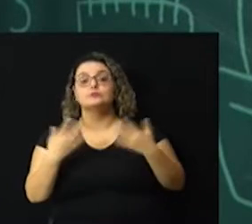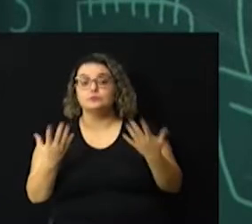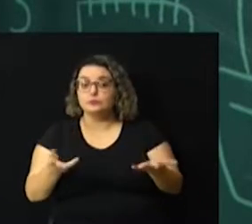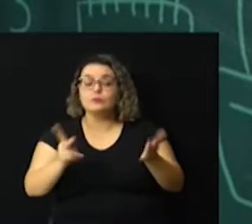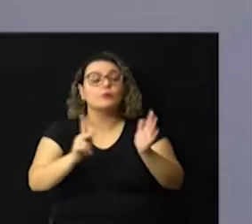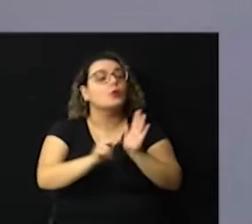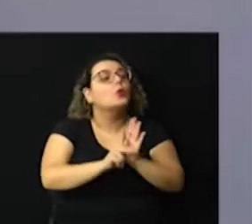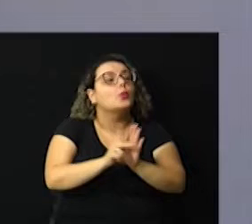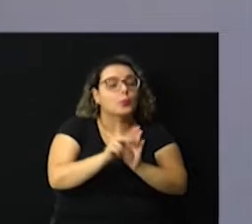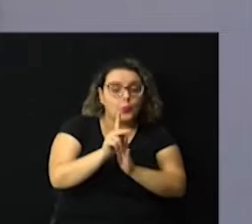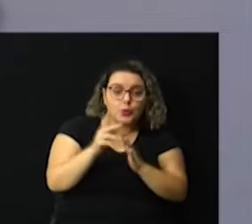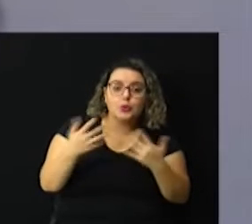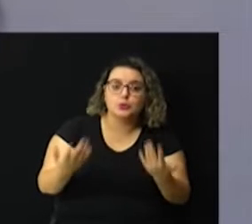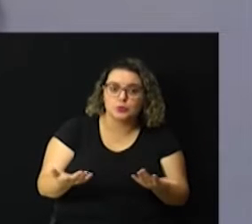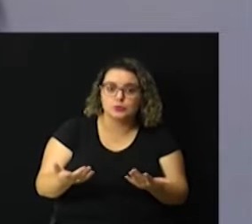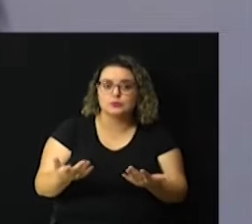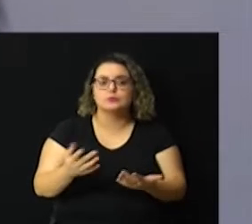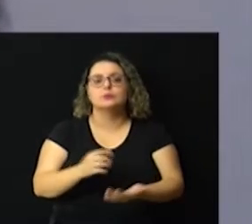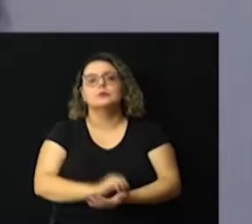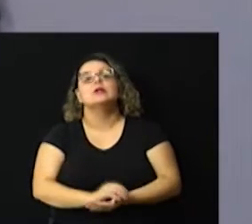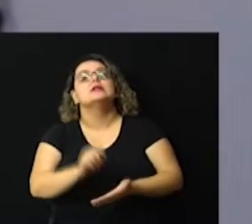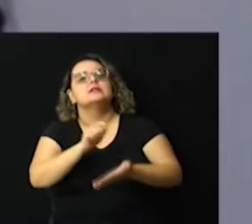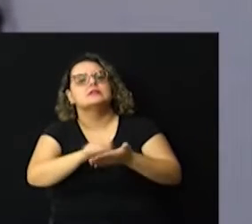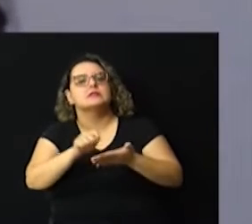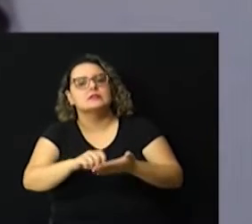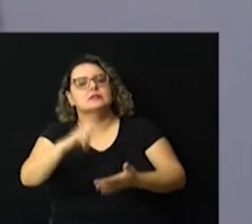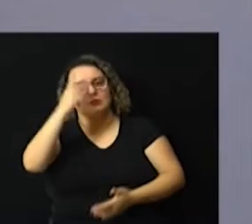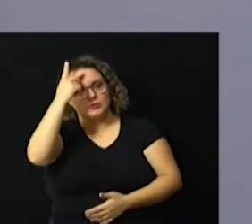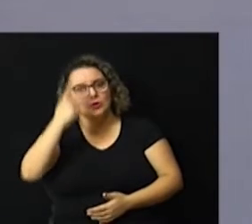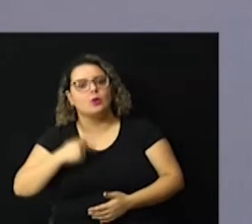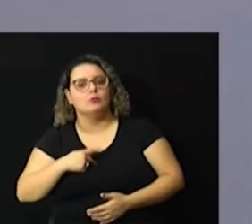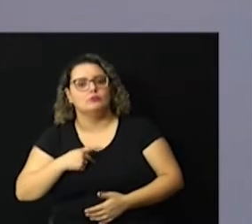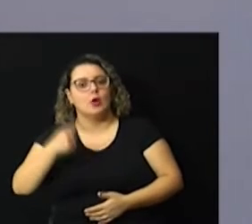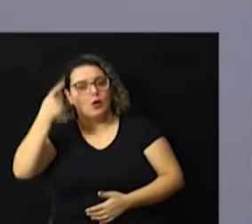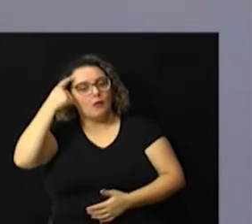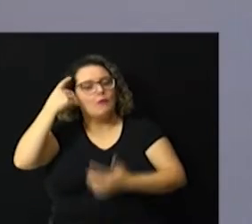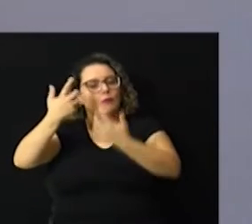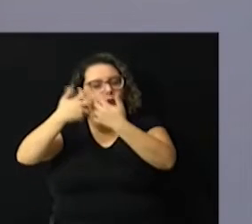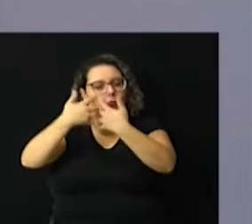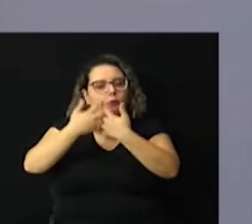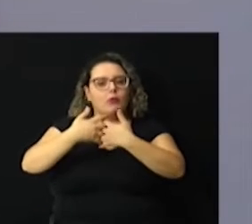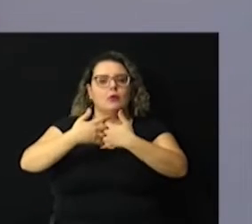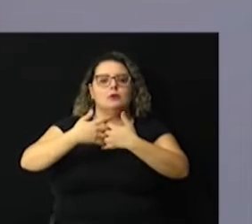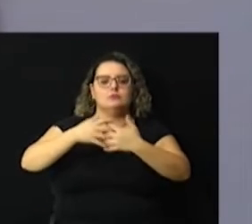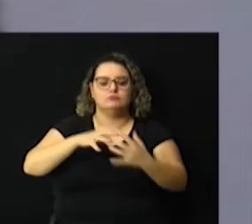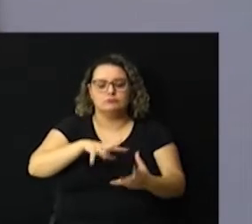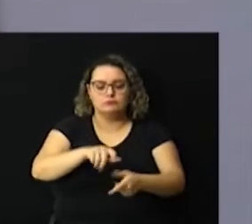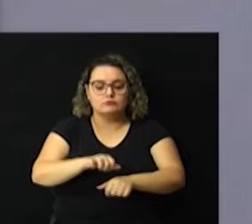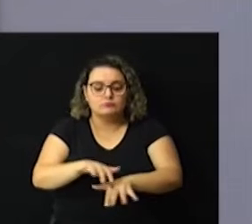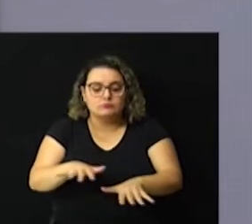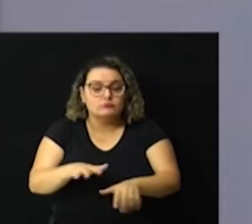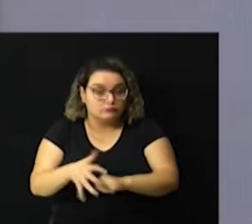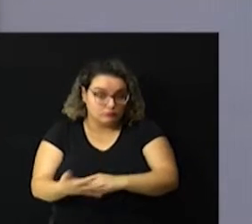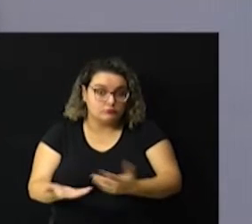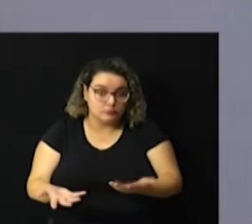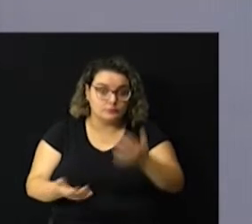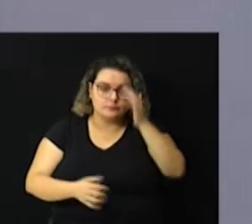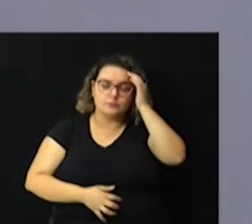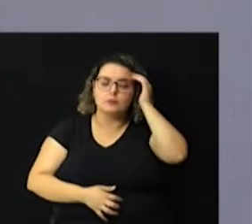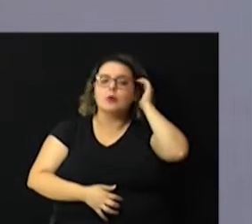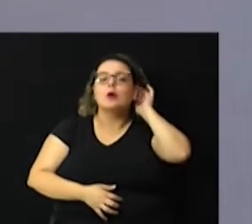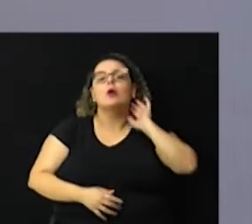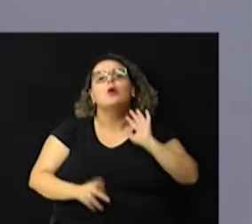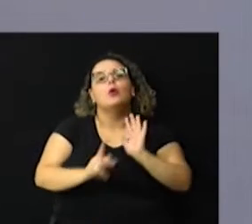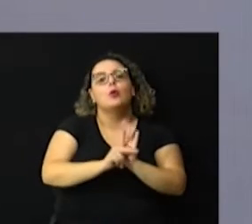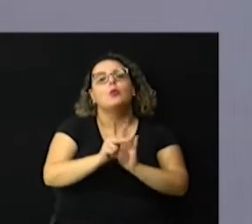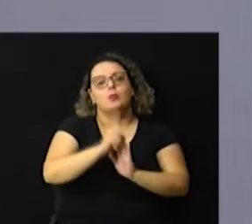Bom, o projeto chama Escrita de Si, né, Memórias Pandêmicas. Ele surgiu de, enfim, um